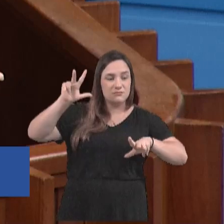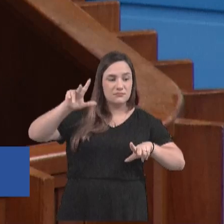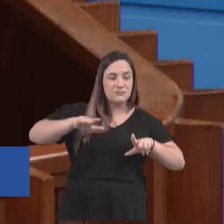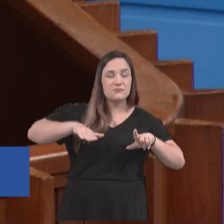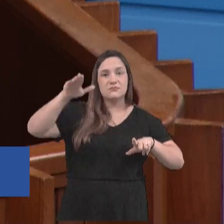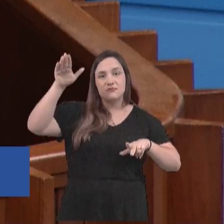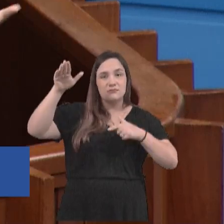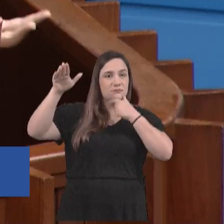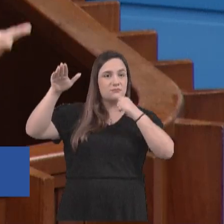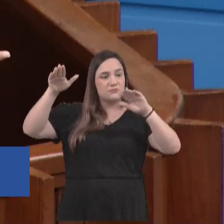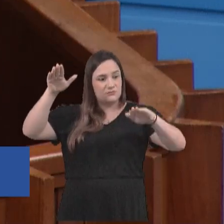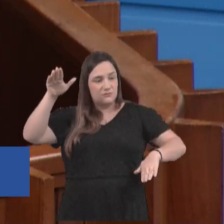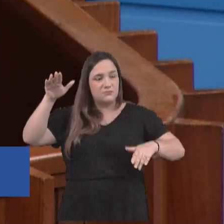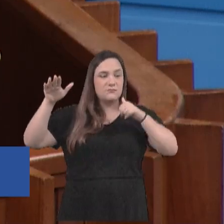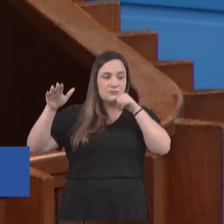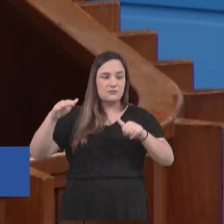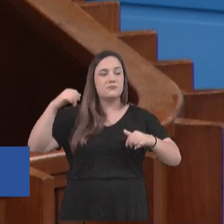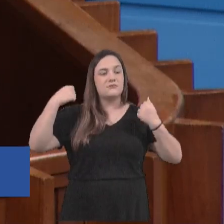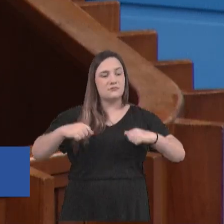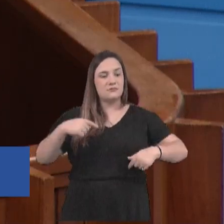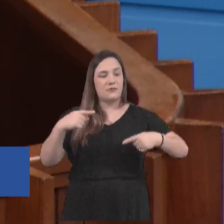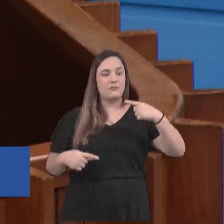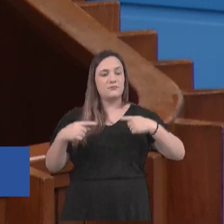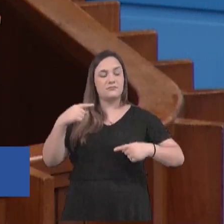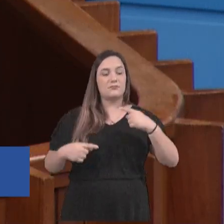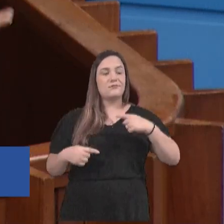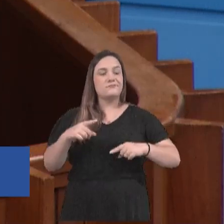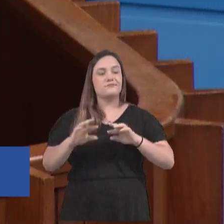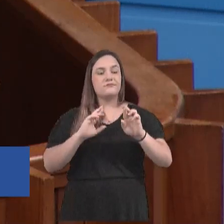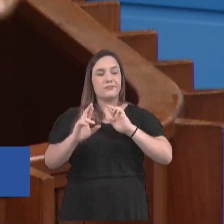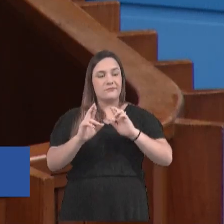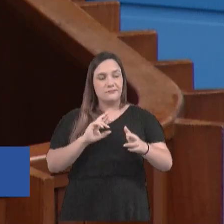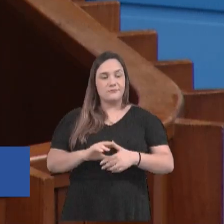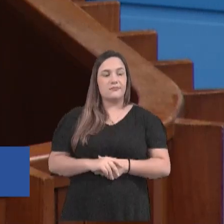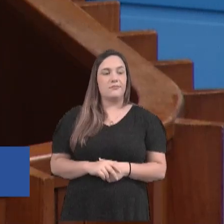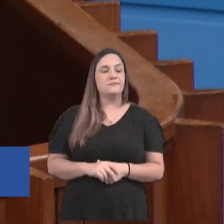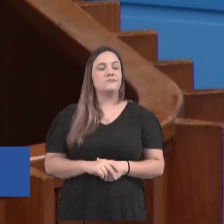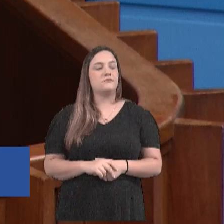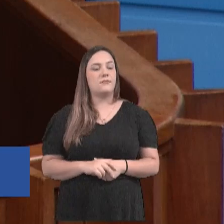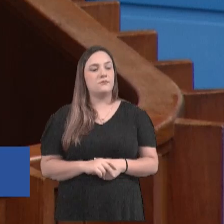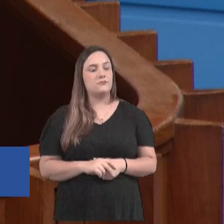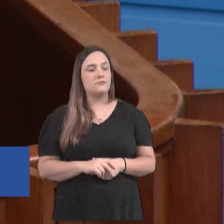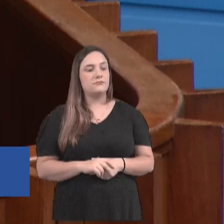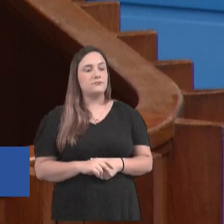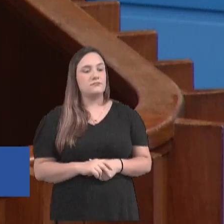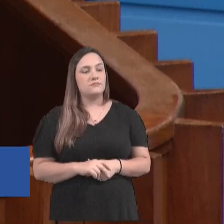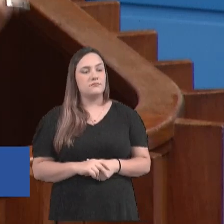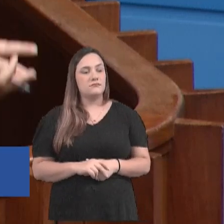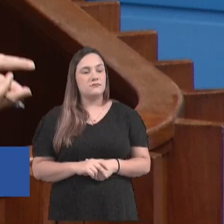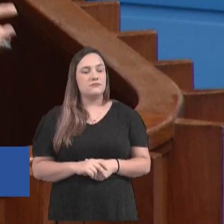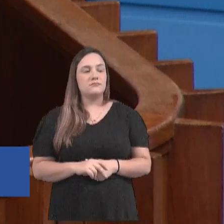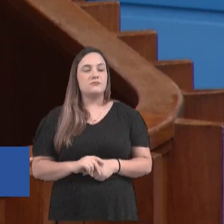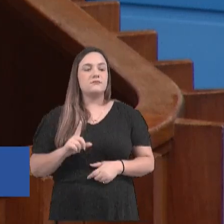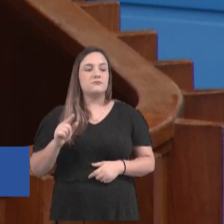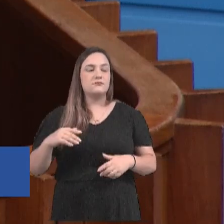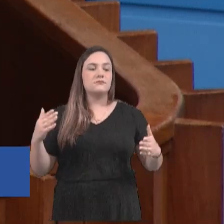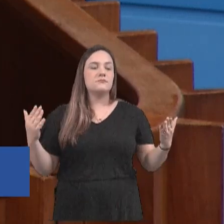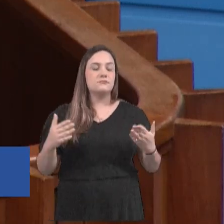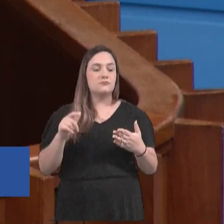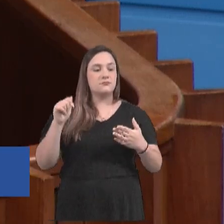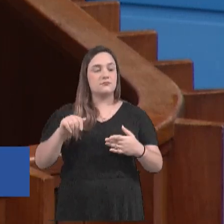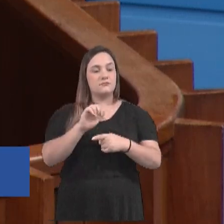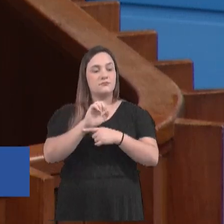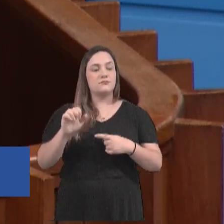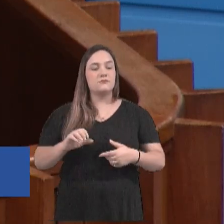homens e mulheres. Nós precisamos debater essas relações. Nós tivemos uma outra tentativa de feminicídio que aconteceu aqui no Estado